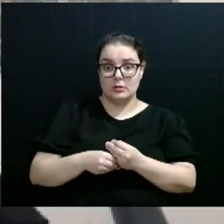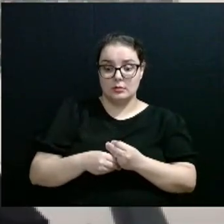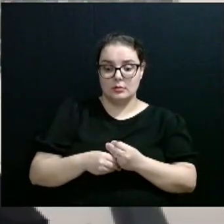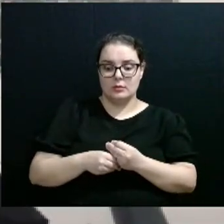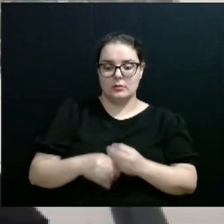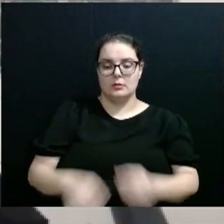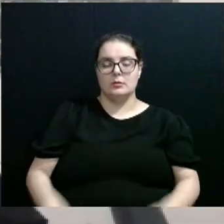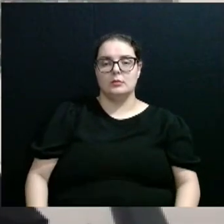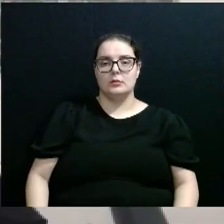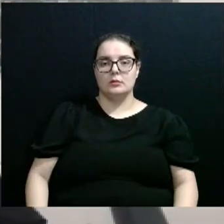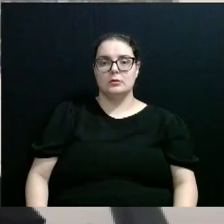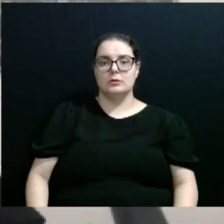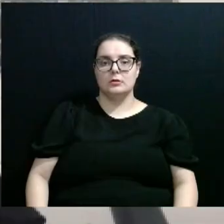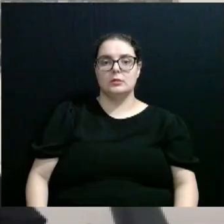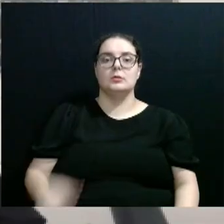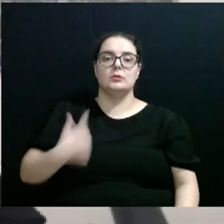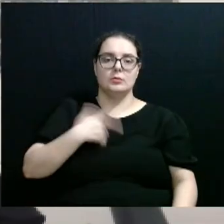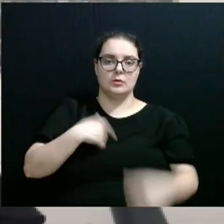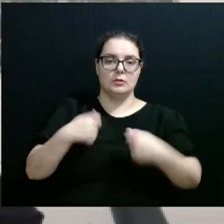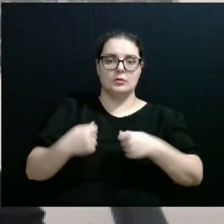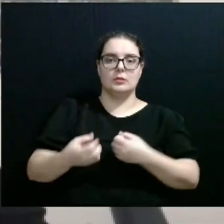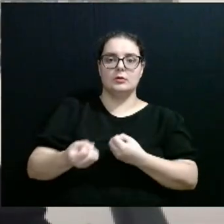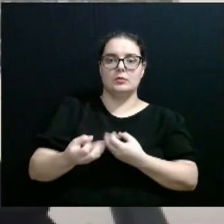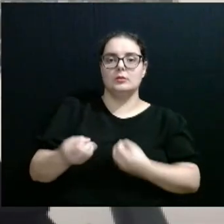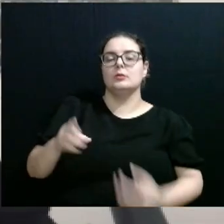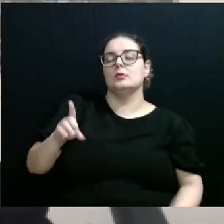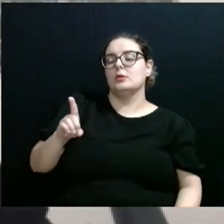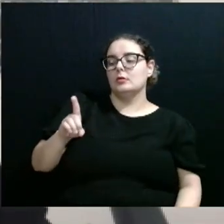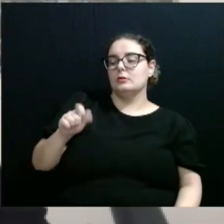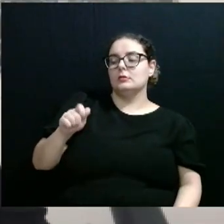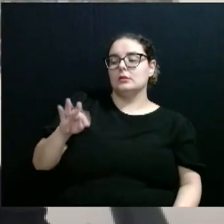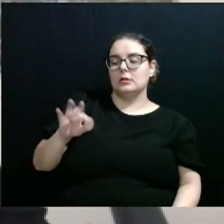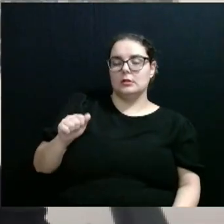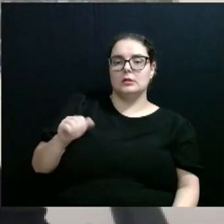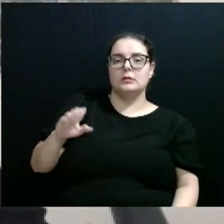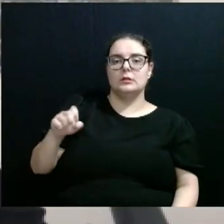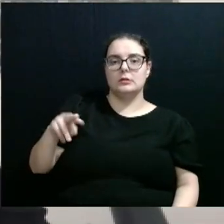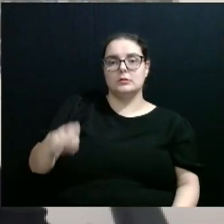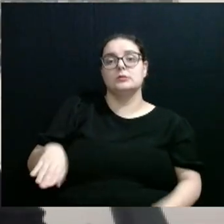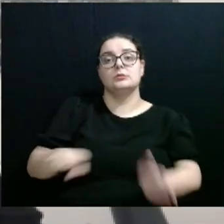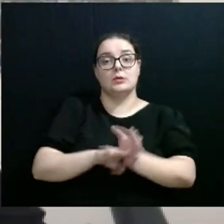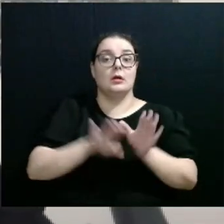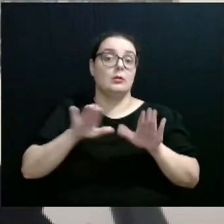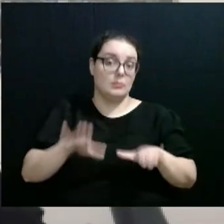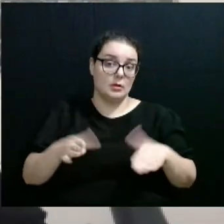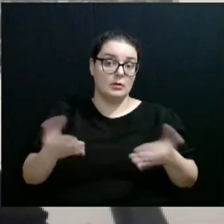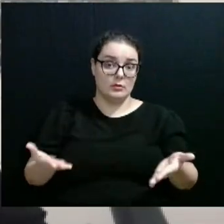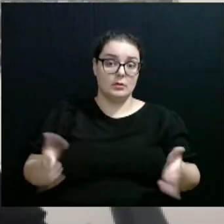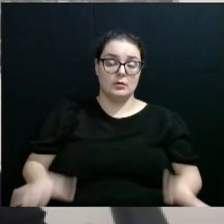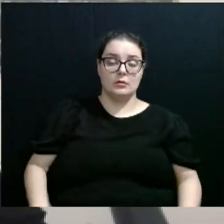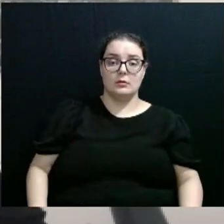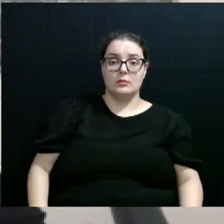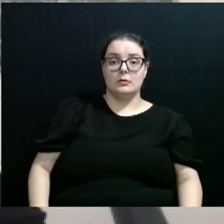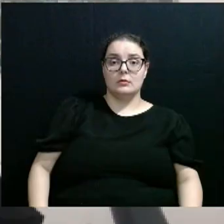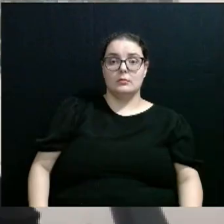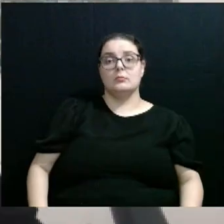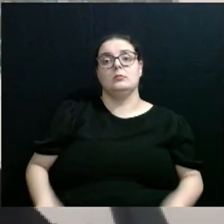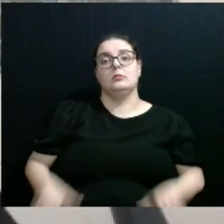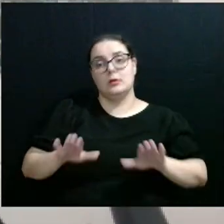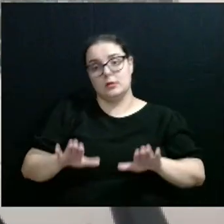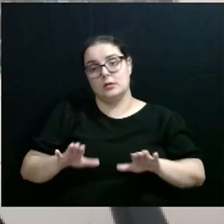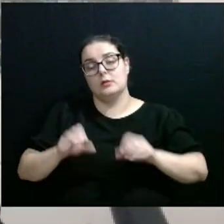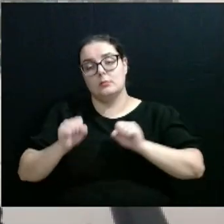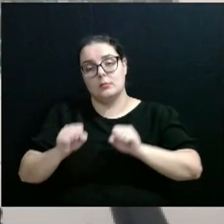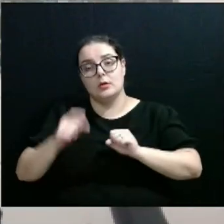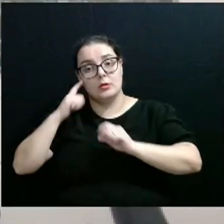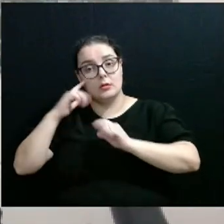gente vai precisar ainda dos data centers, eles vieram para ficar, mas a gente pode pensar nessa complementariedade